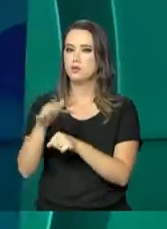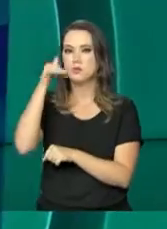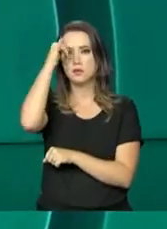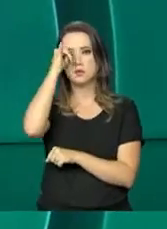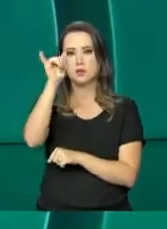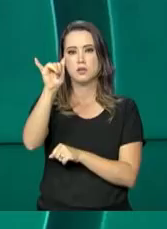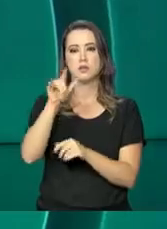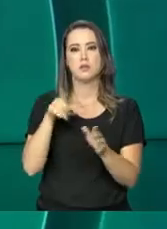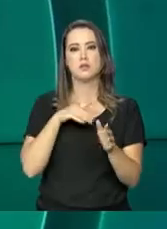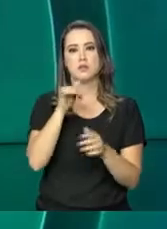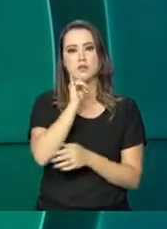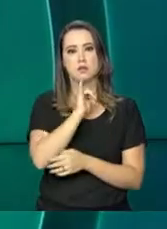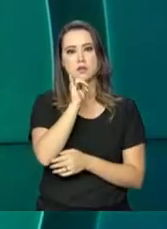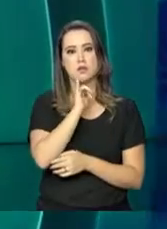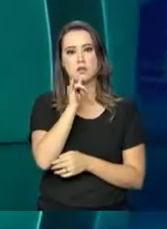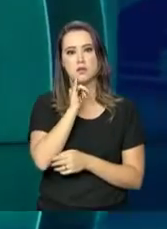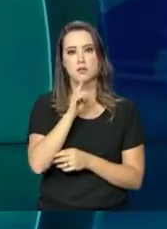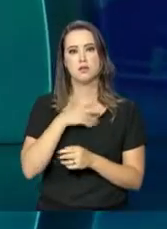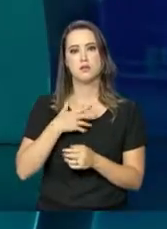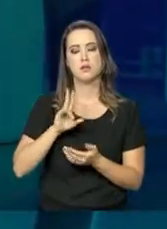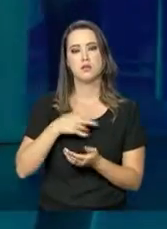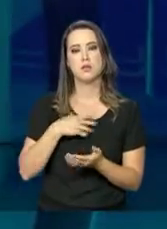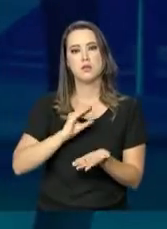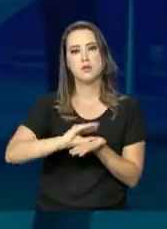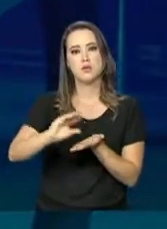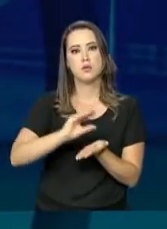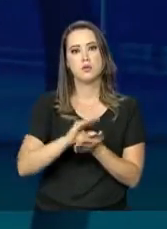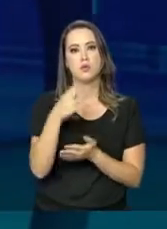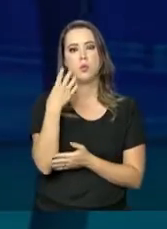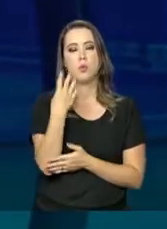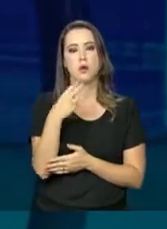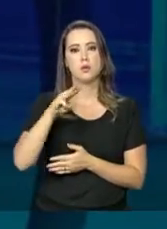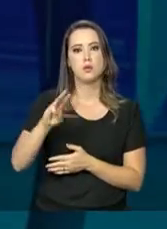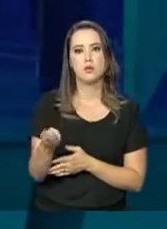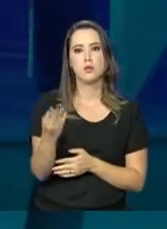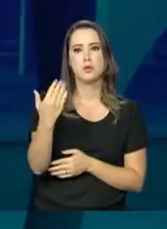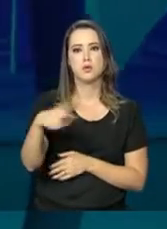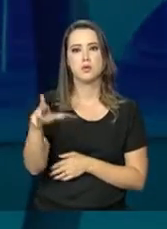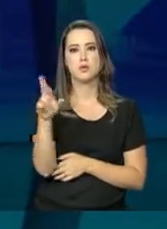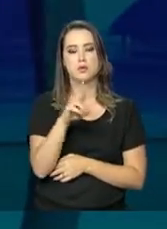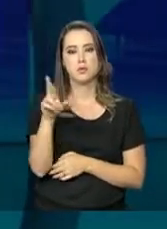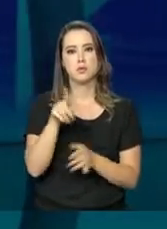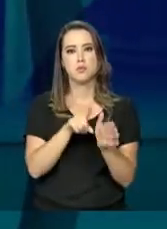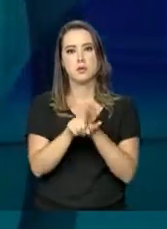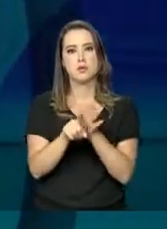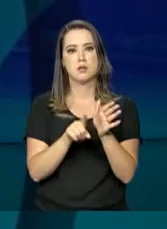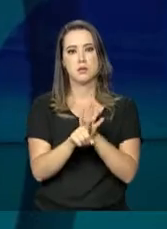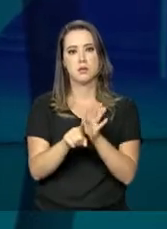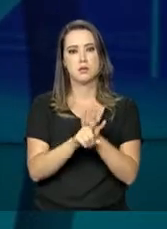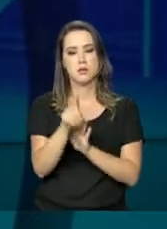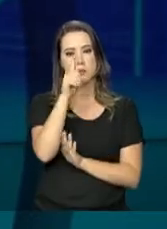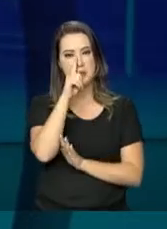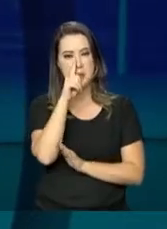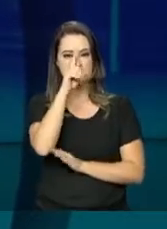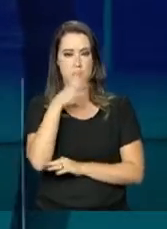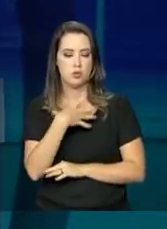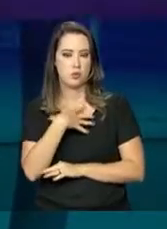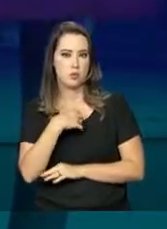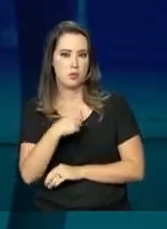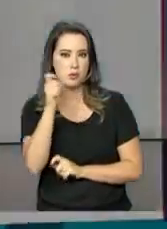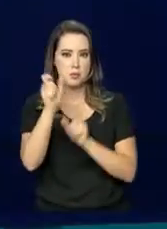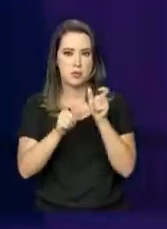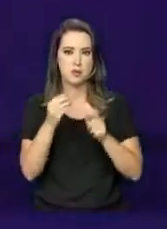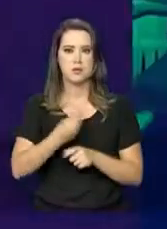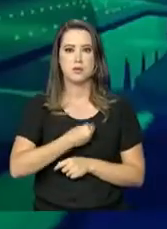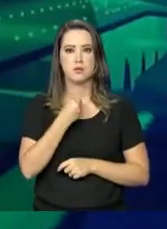estão previstos por exemplo investimento de quatro milhões e meio de reais em pesquisas sobre o risco de suicídio em